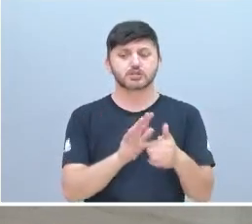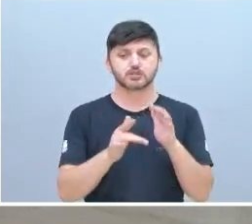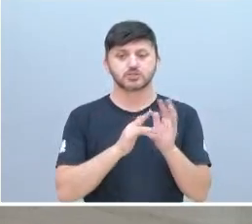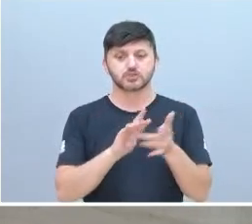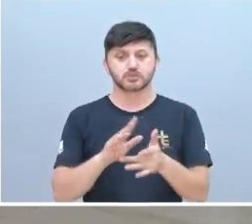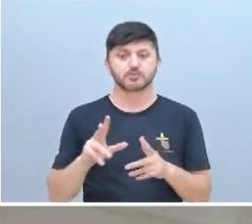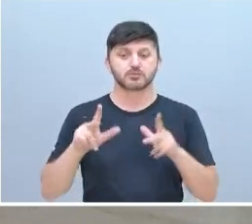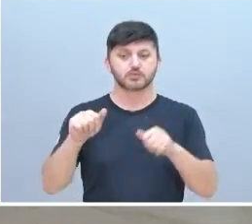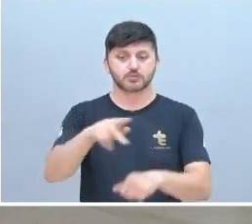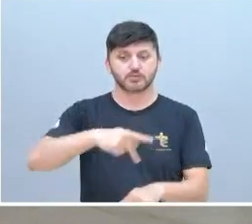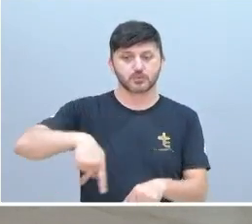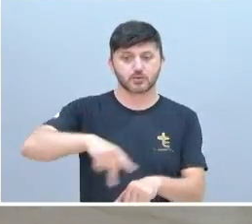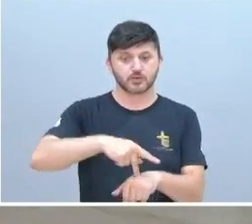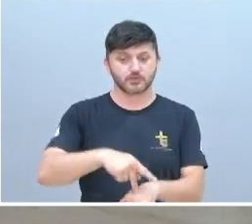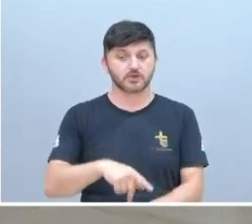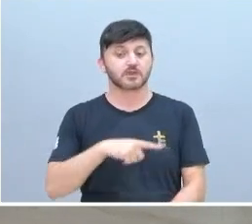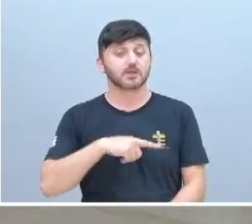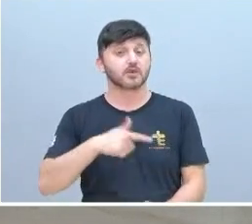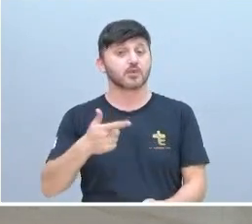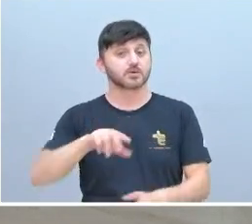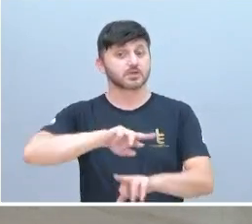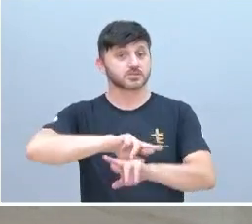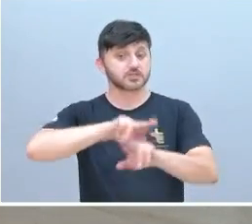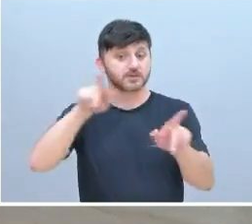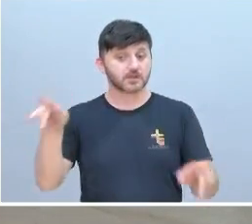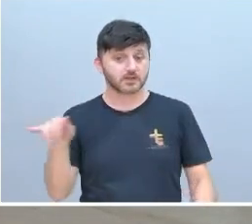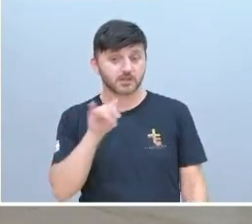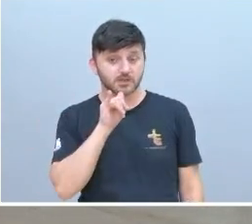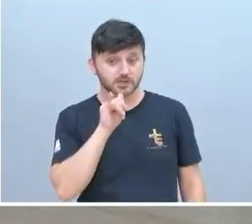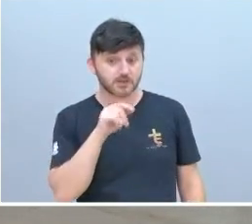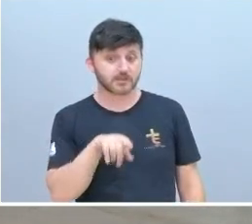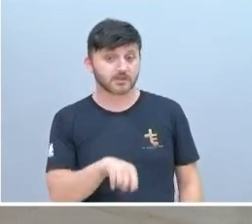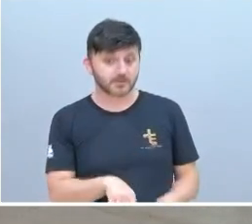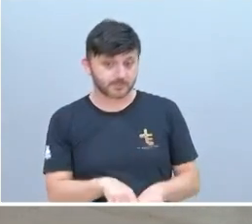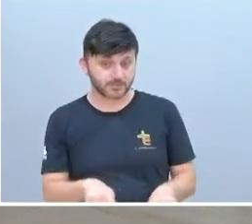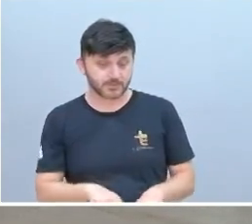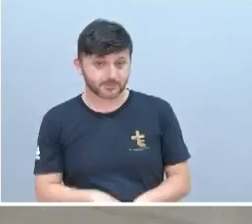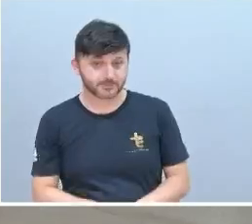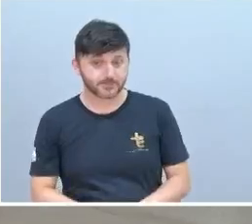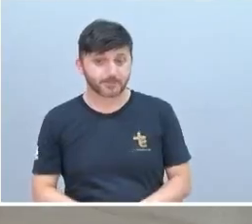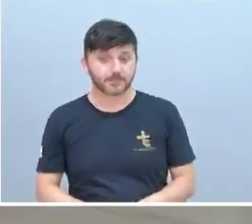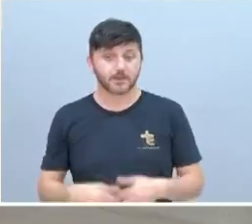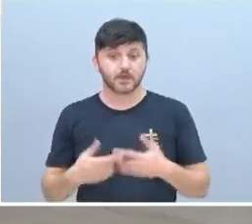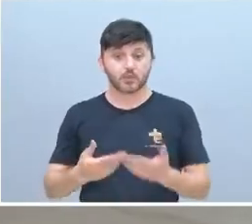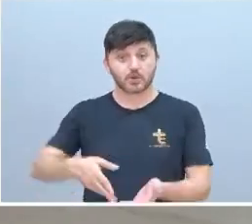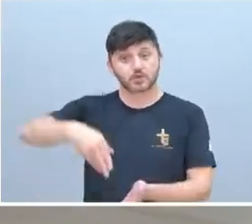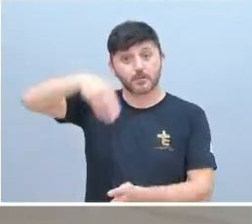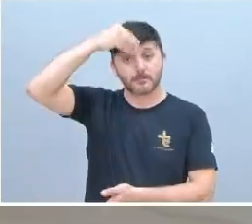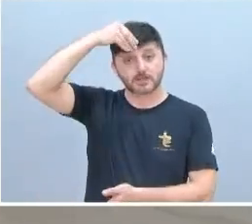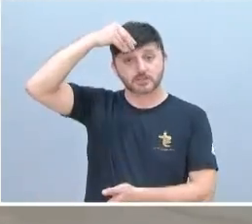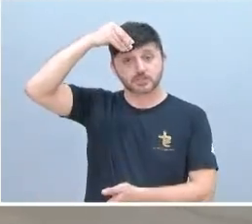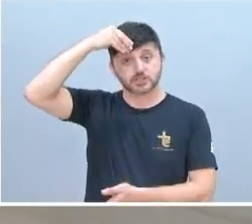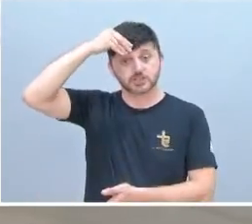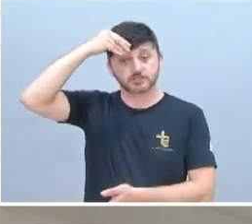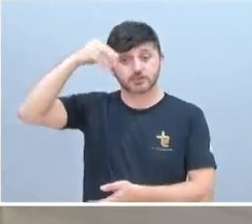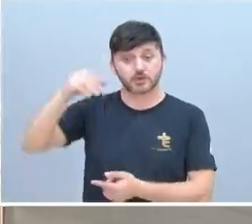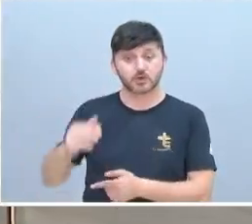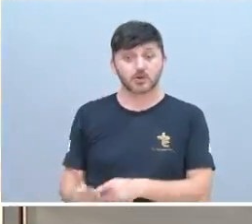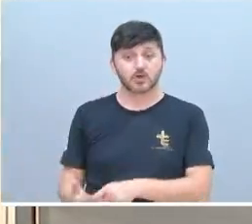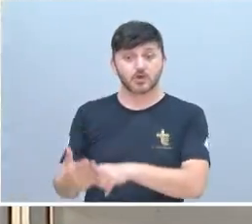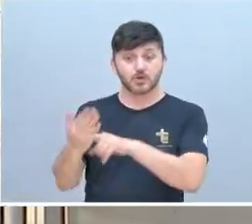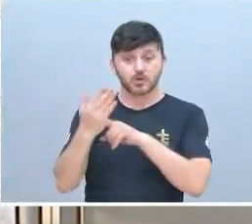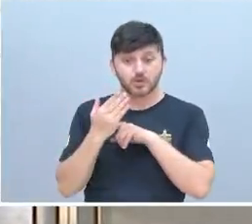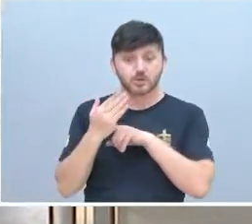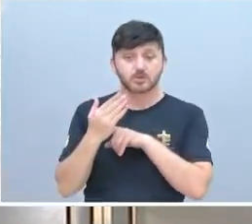Existe um outro aspecto importante. O batismo nos configura a Cristo.